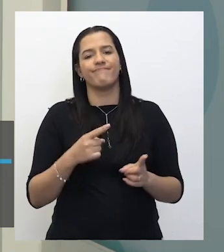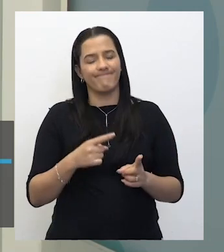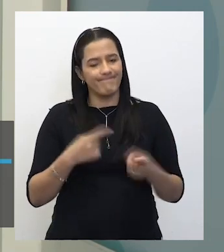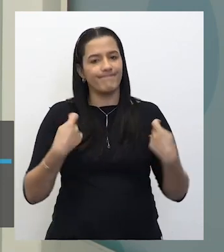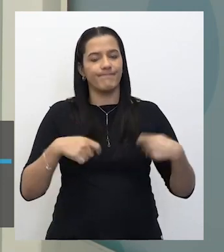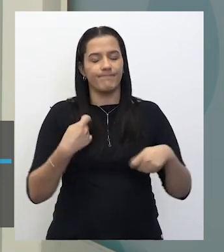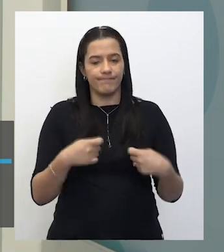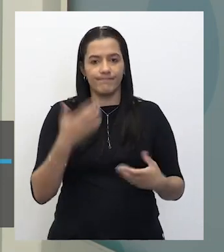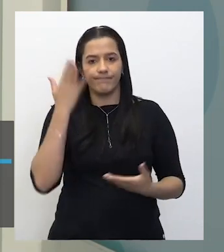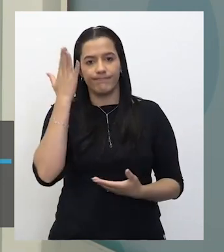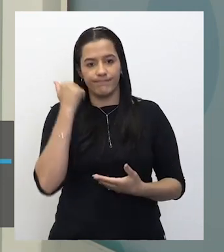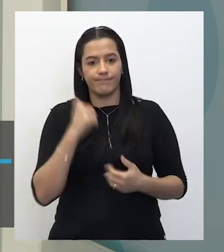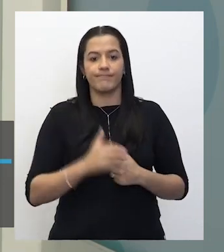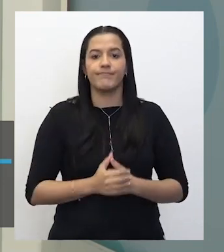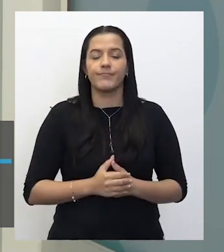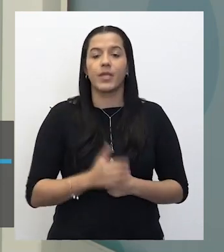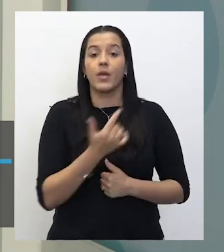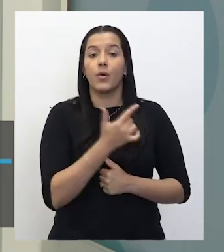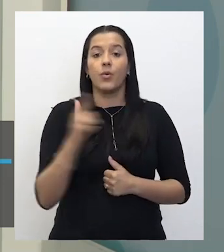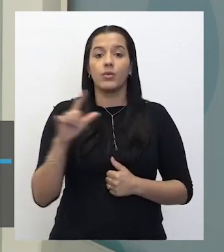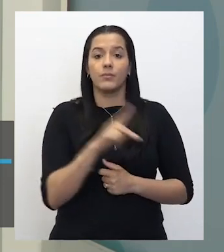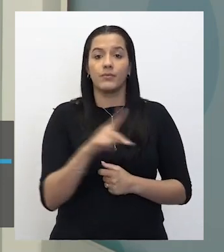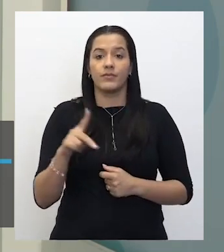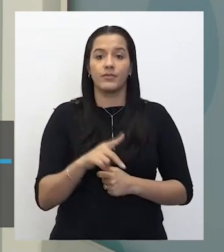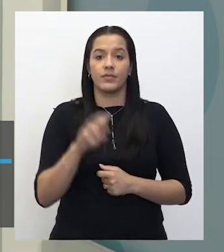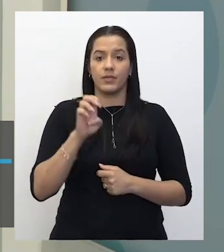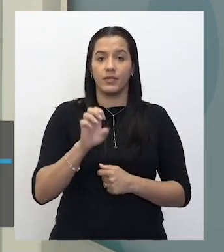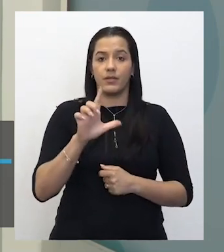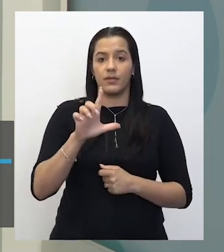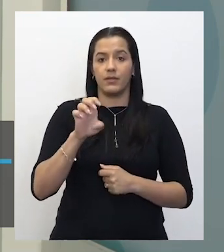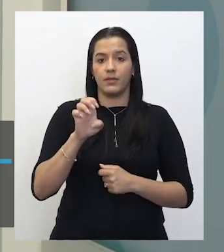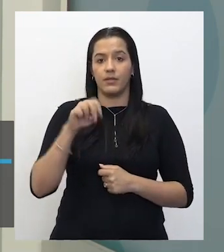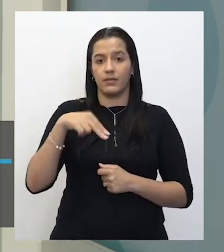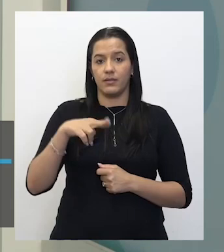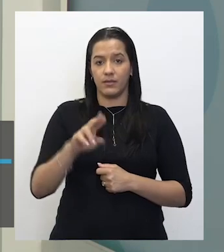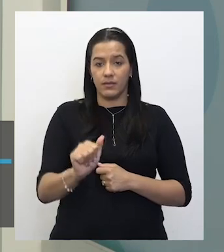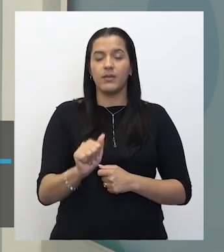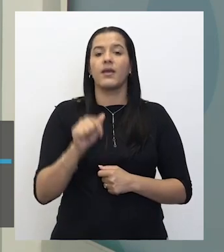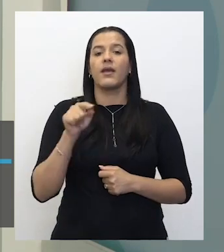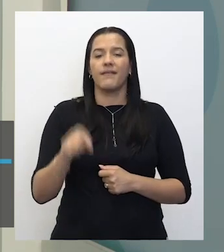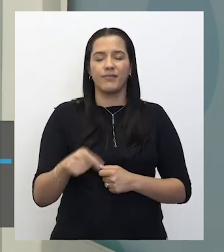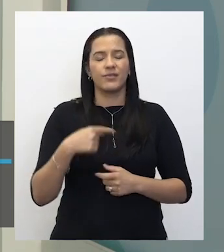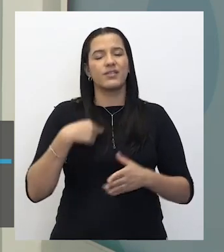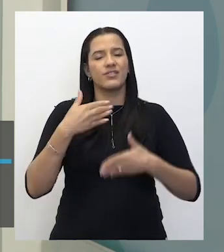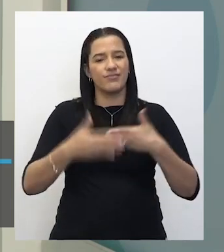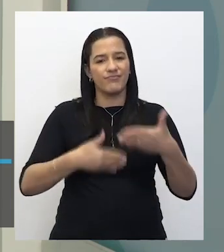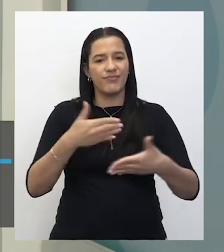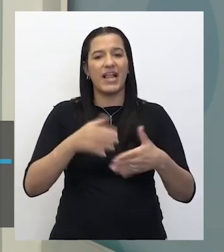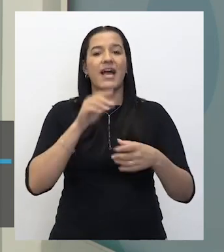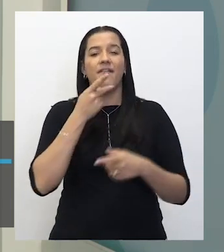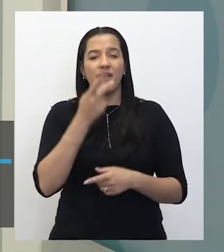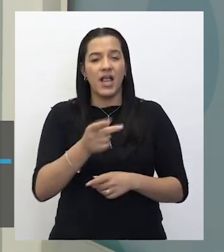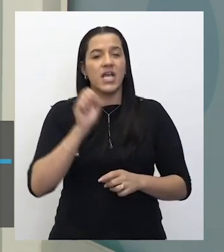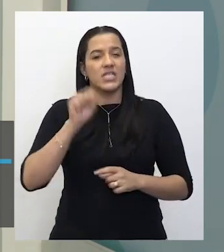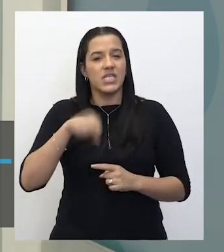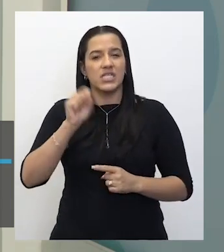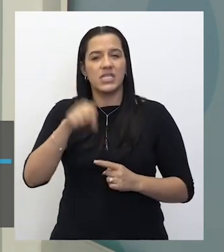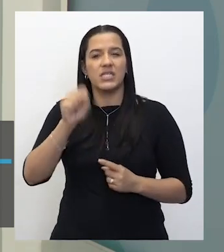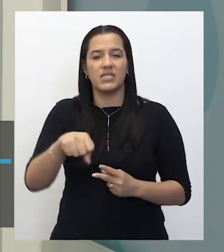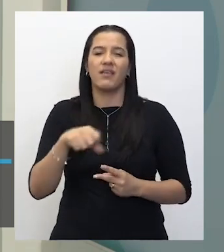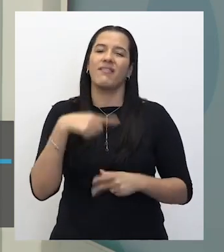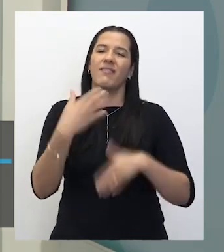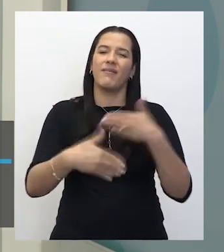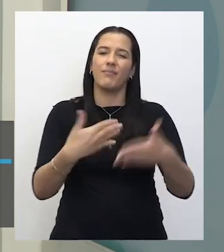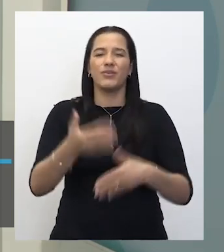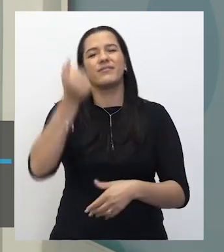já se arrependeu muito por isso, de dizer, né, sim a todo momento. Isso eu também posso dizer que eu também já